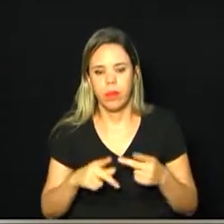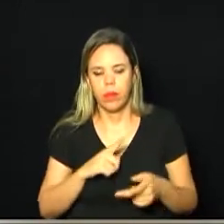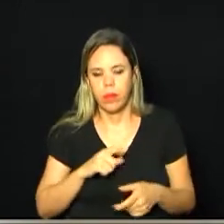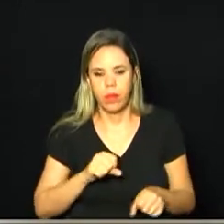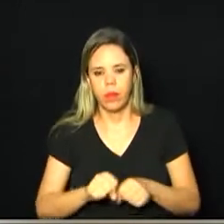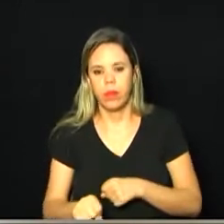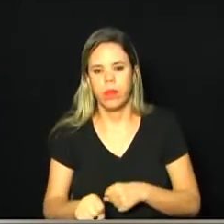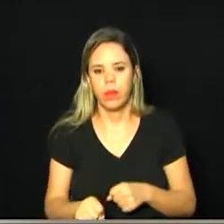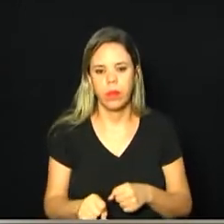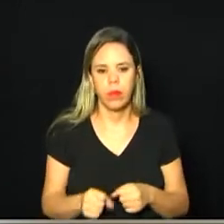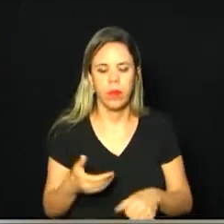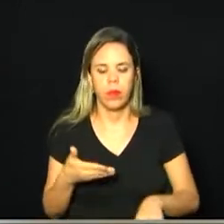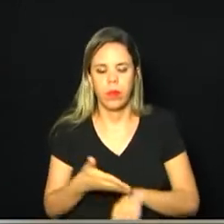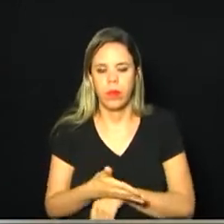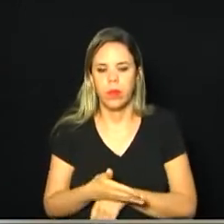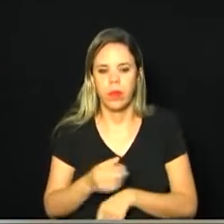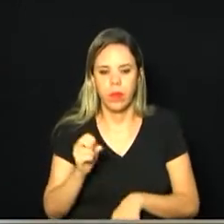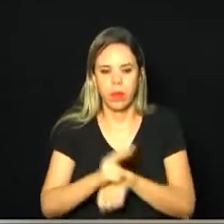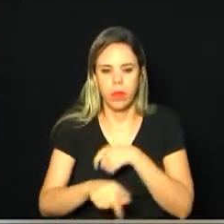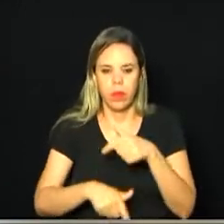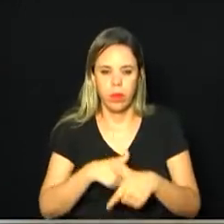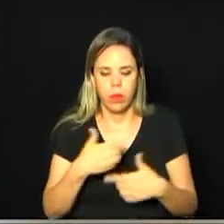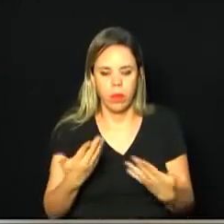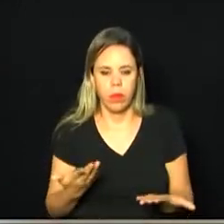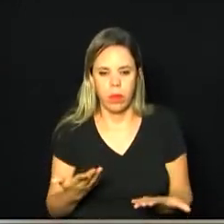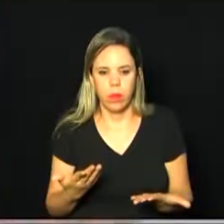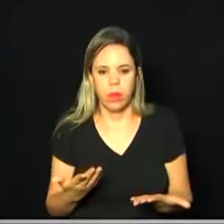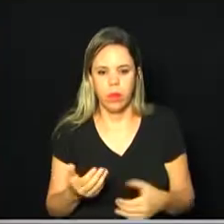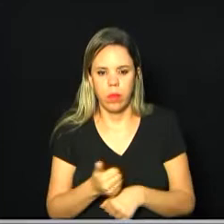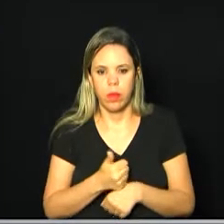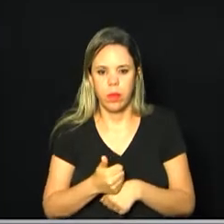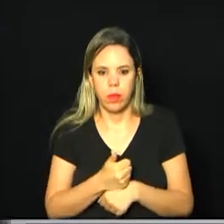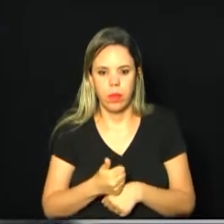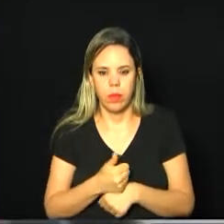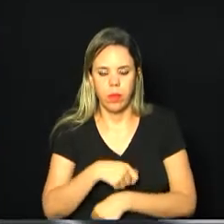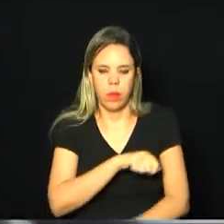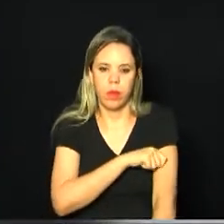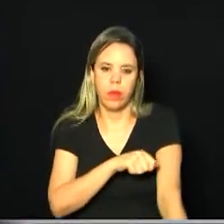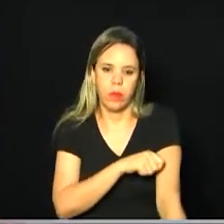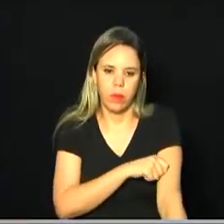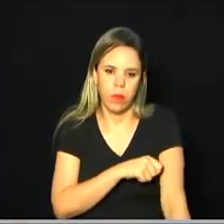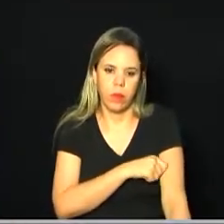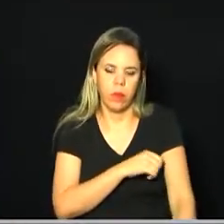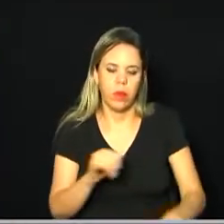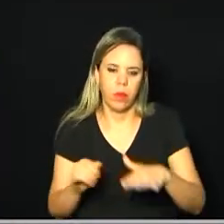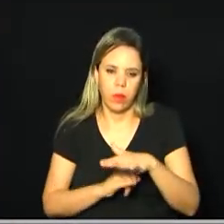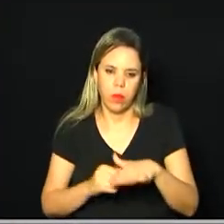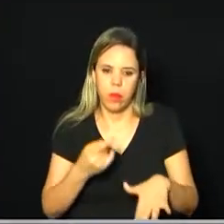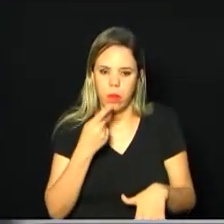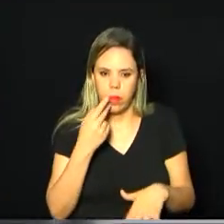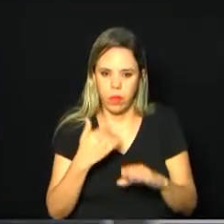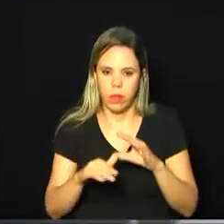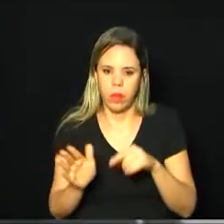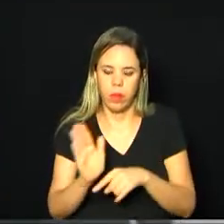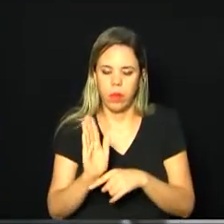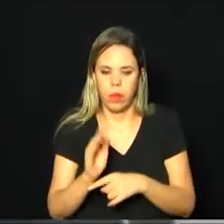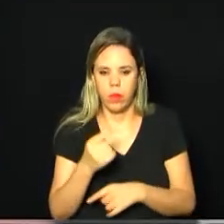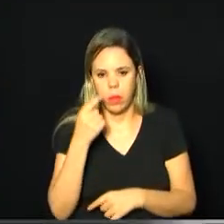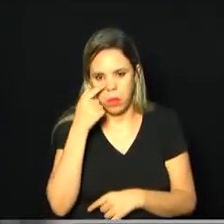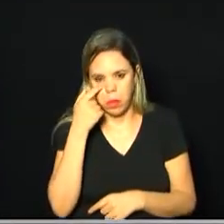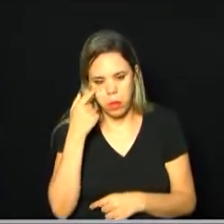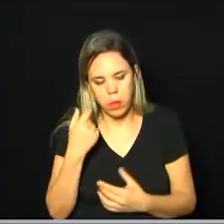têm a formação para poder ter acesso a uma vaga de emprego a carreira um estudante que passou pelo Instituto enviou um depoimento